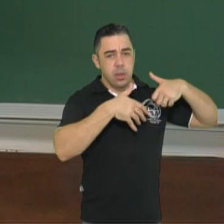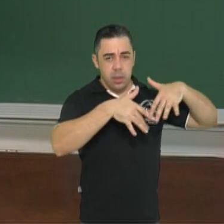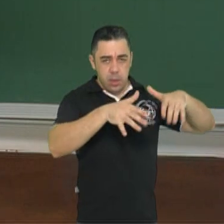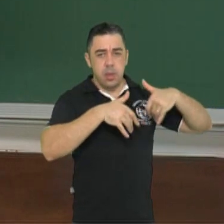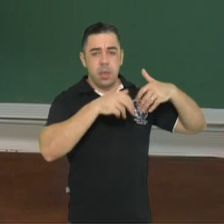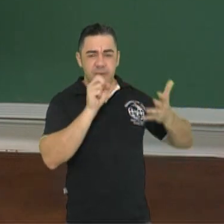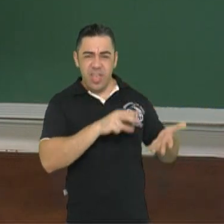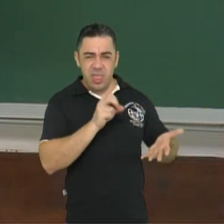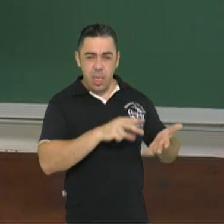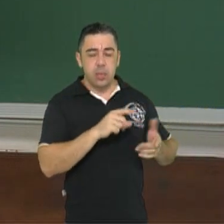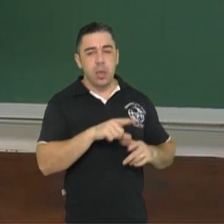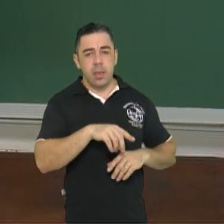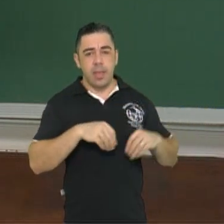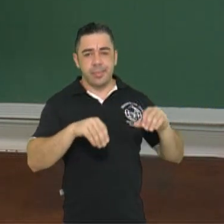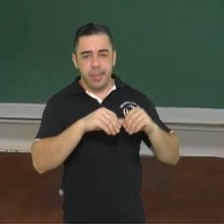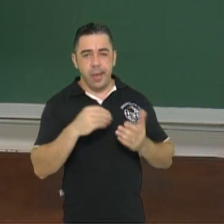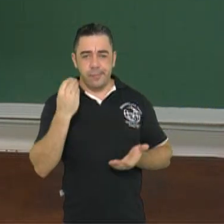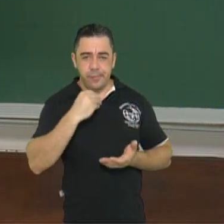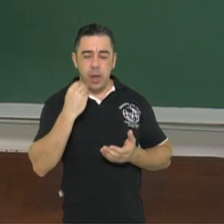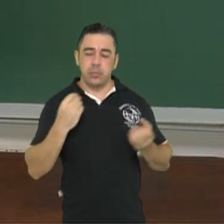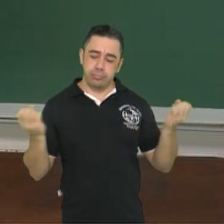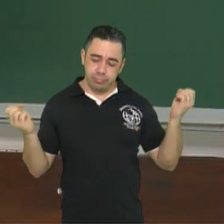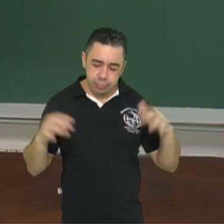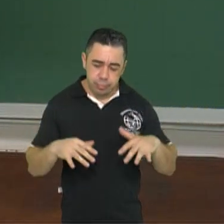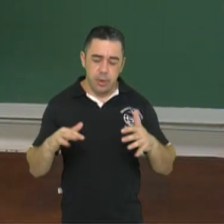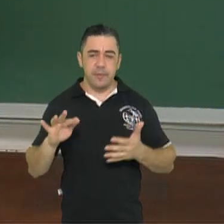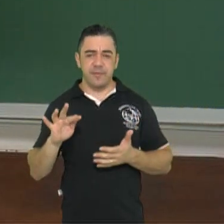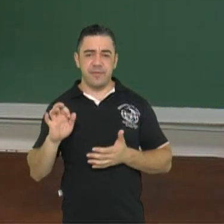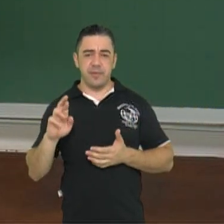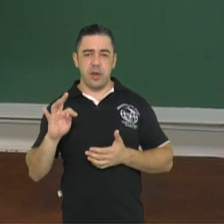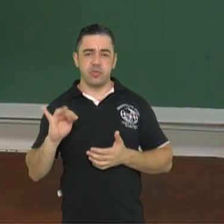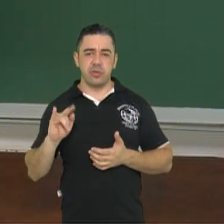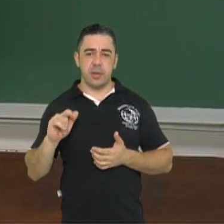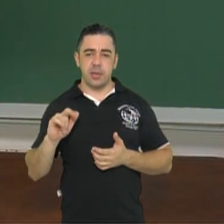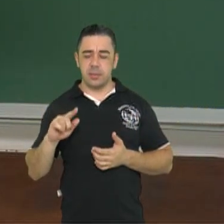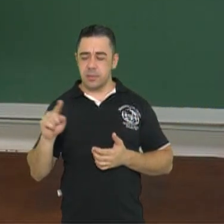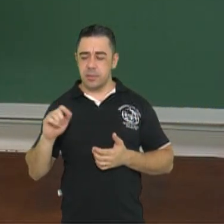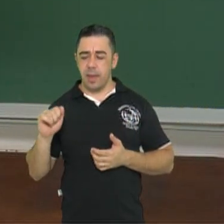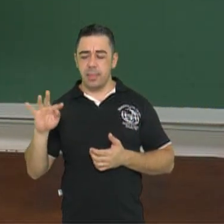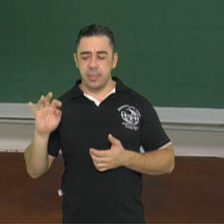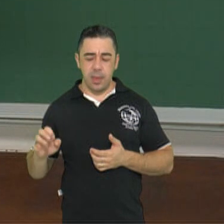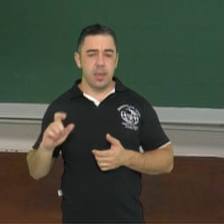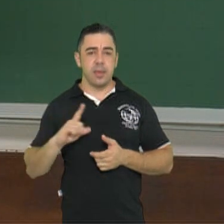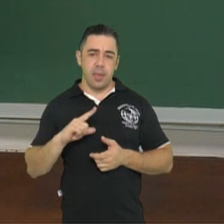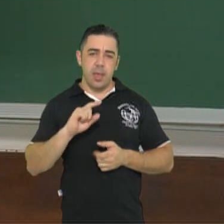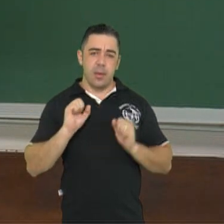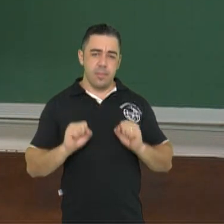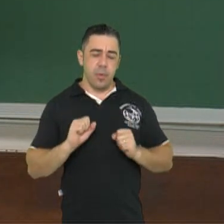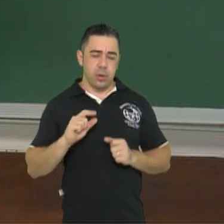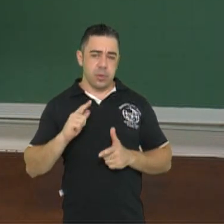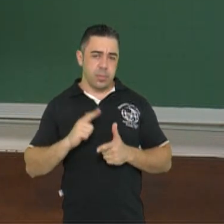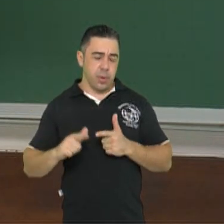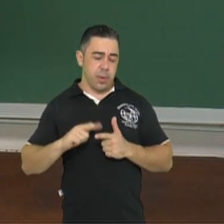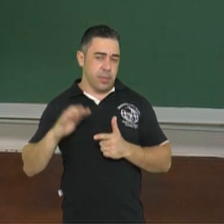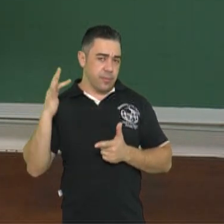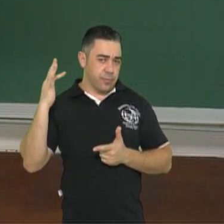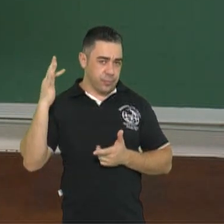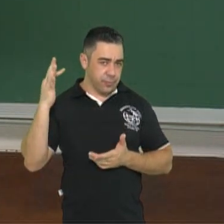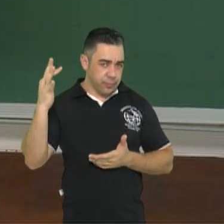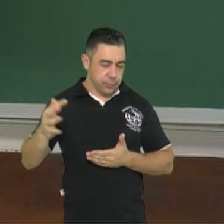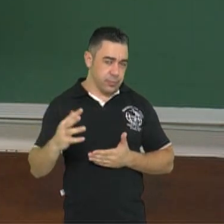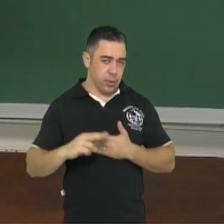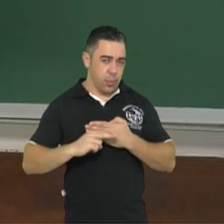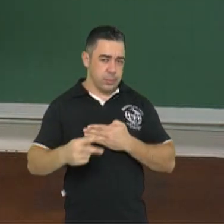solo vai ficando infértil, você tem que usar fertilizante. Tudo isso vai contaminar solo e pode contaminar também os rios mais tarde, né?